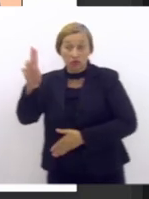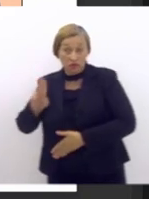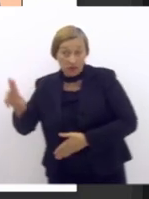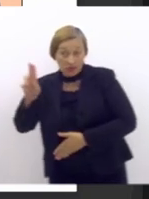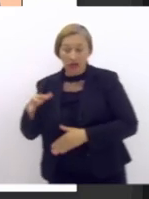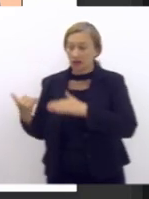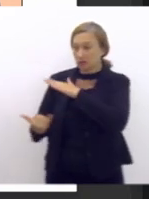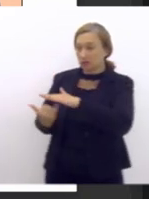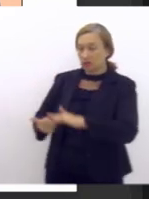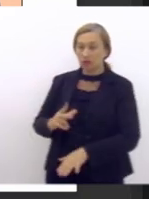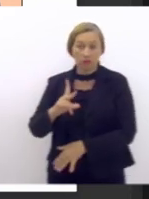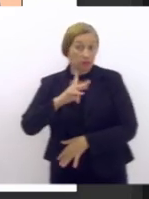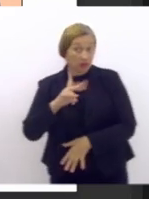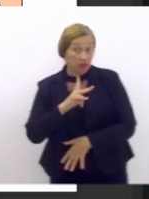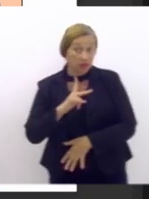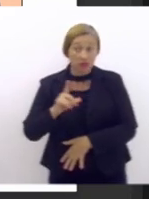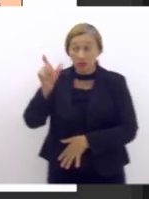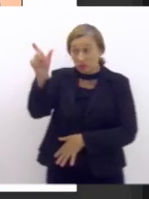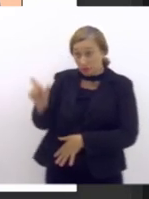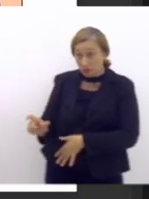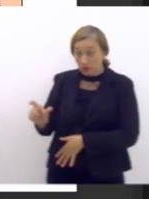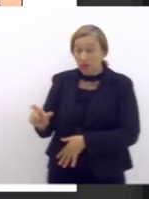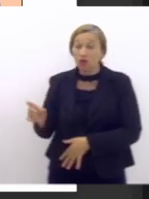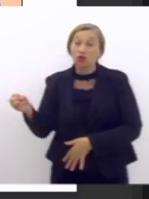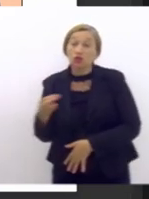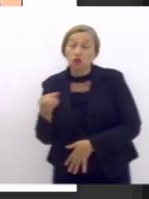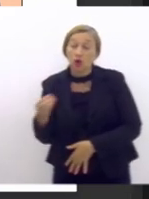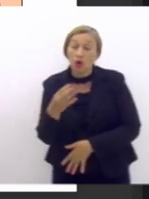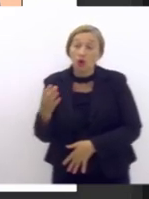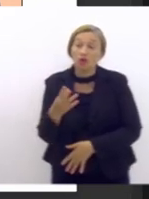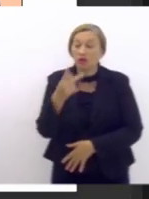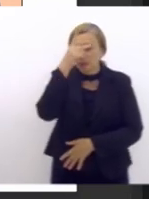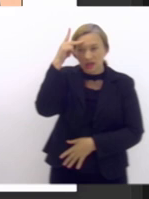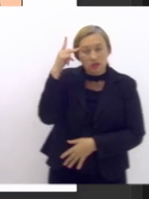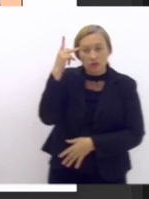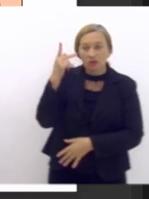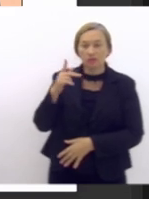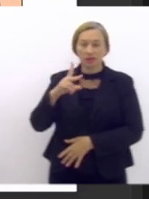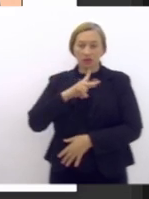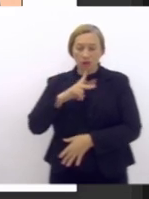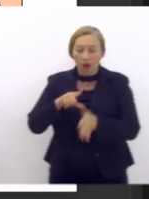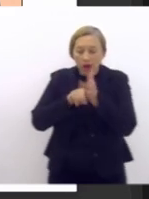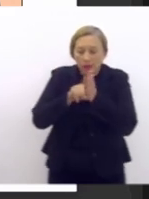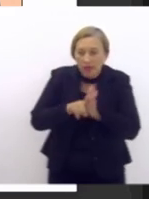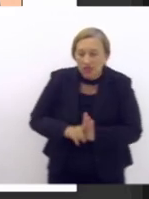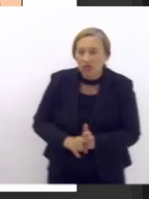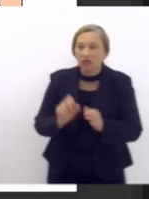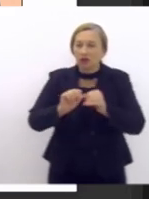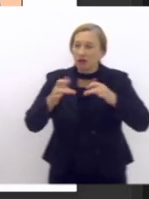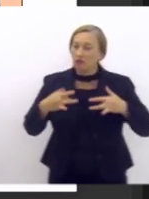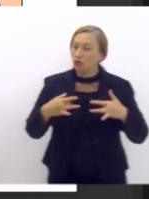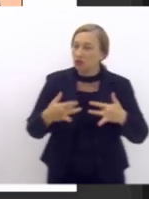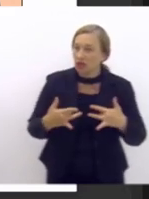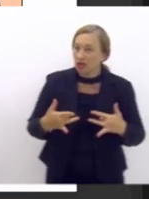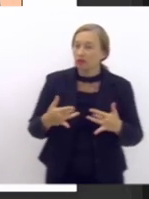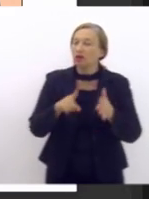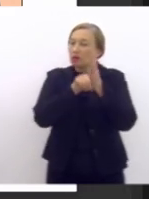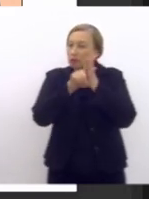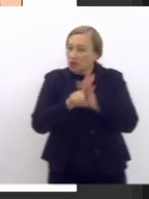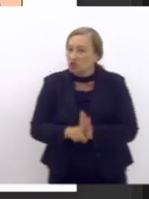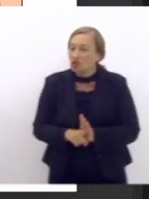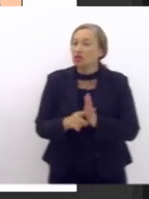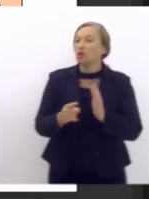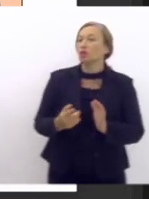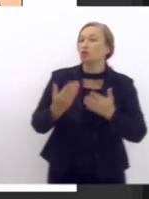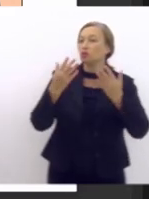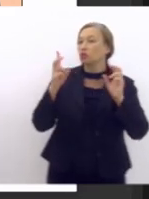parcerias individuais com pesquisadores nossos, que fazem pesquisas pro bono e voluntariamente, né, pesquisam os temas e